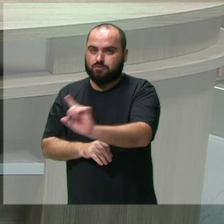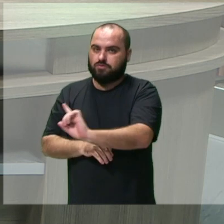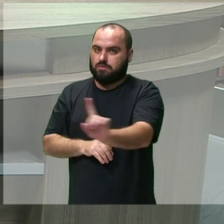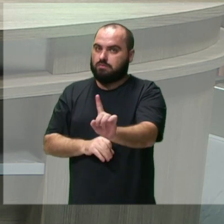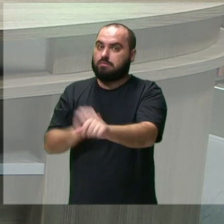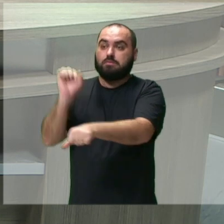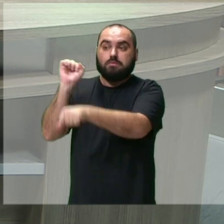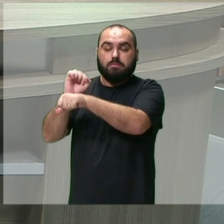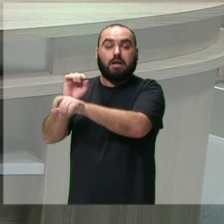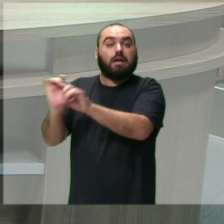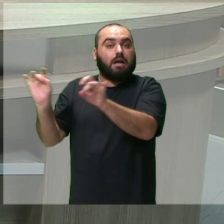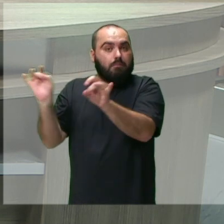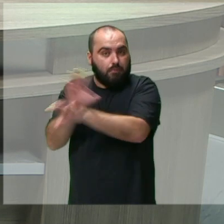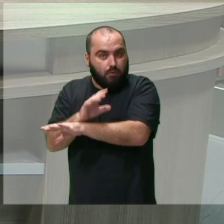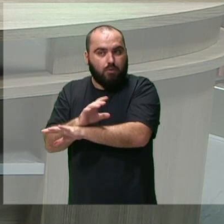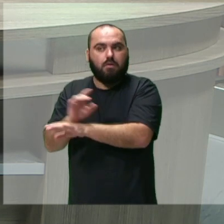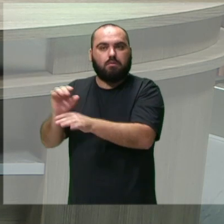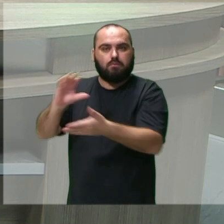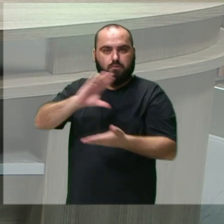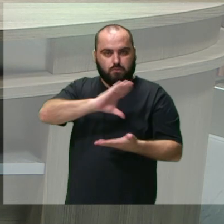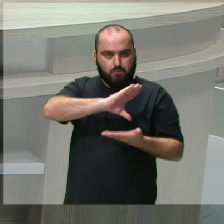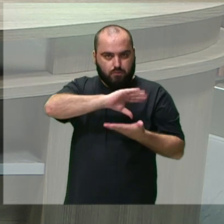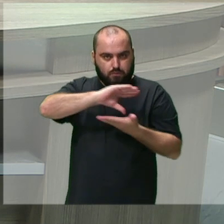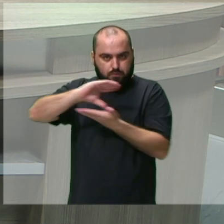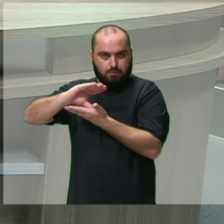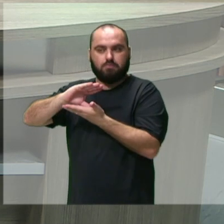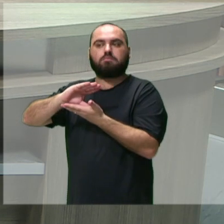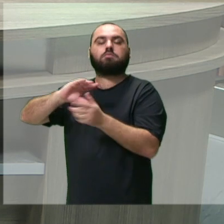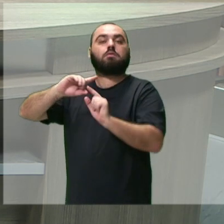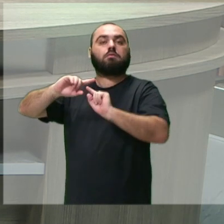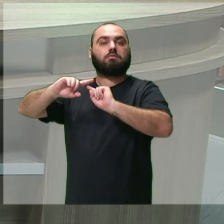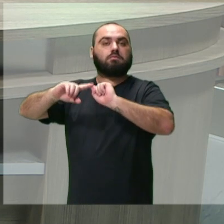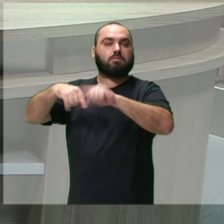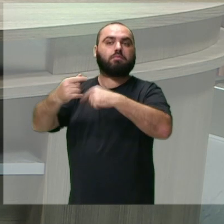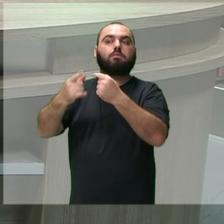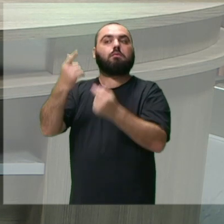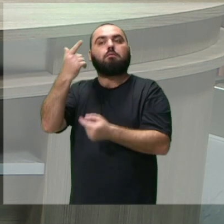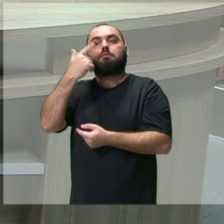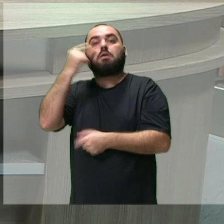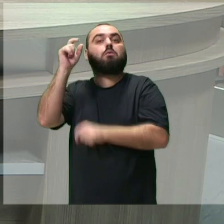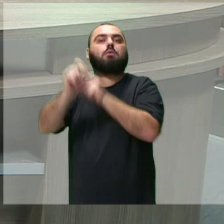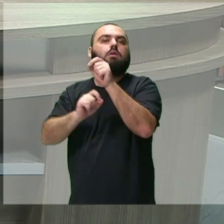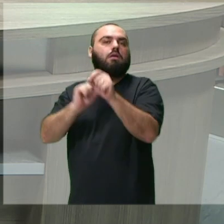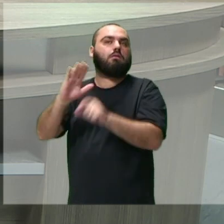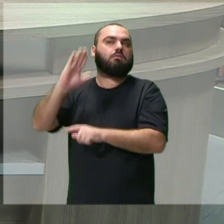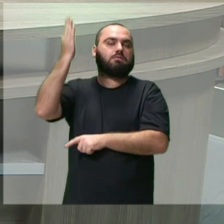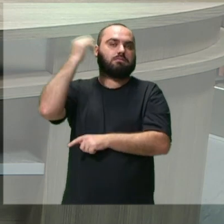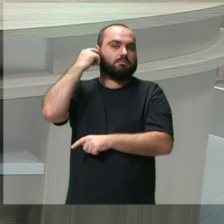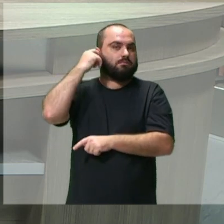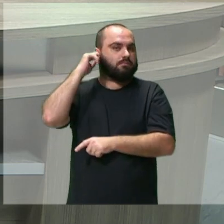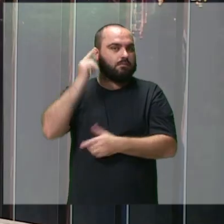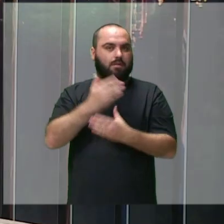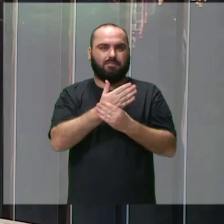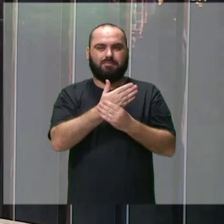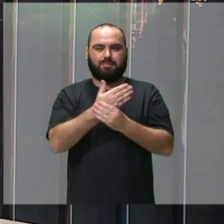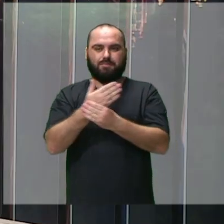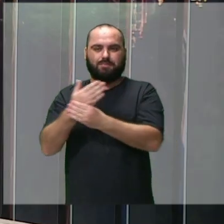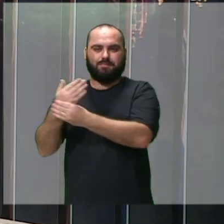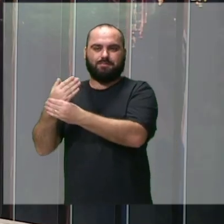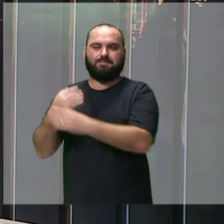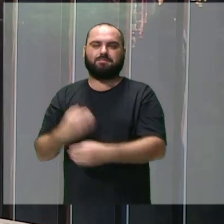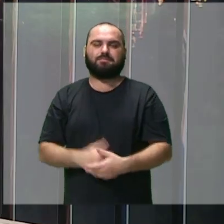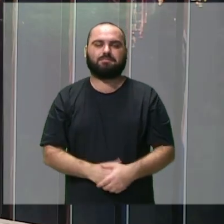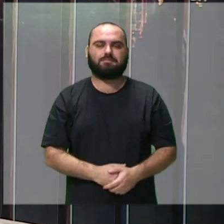esse momento da regata para daí, então, ver o que vai acontecer. E atualmente, quando você até nos